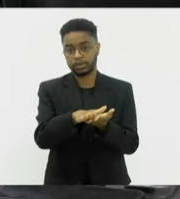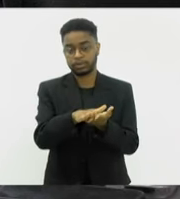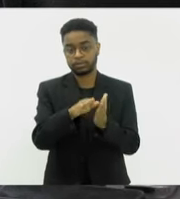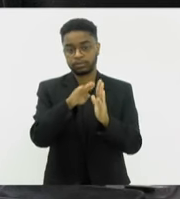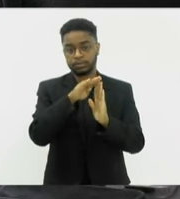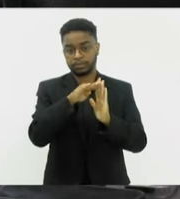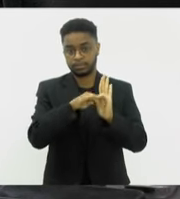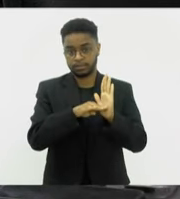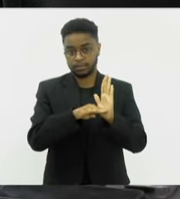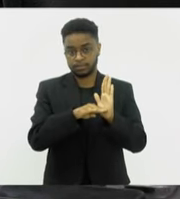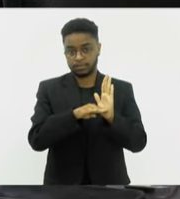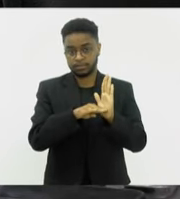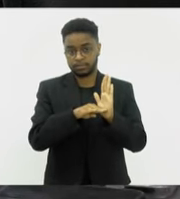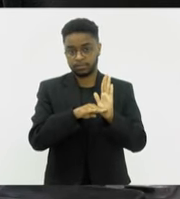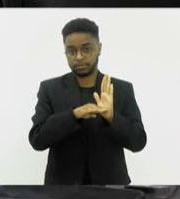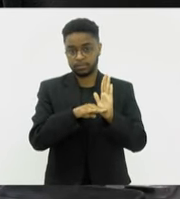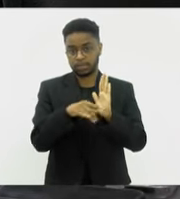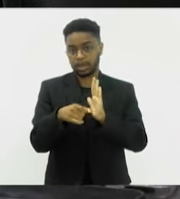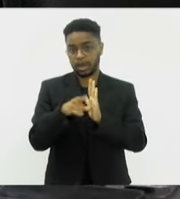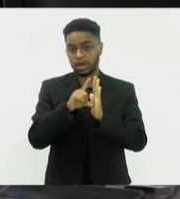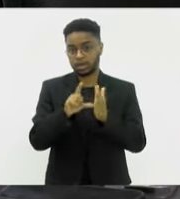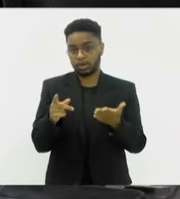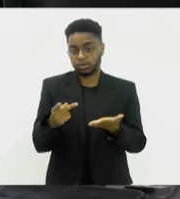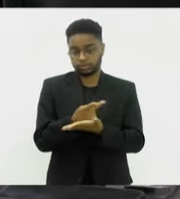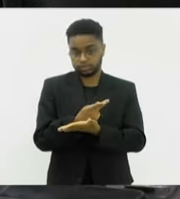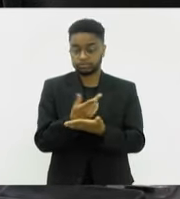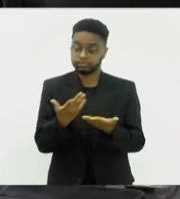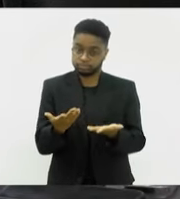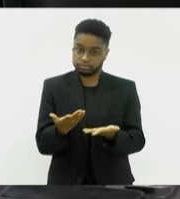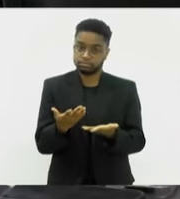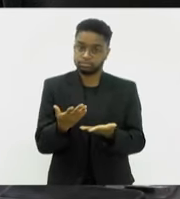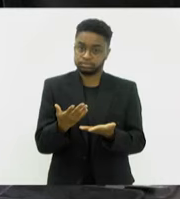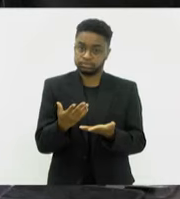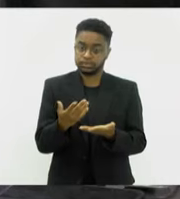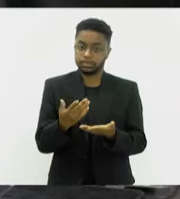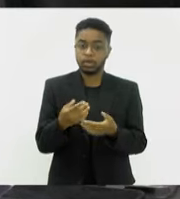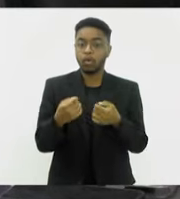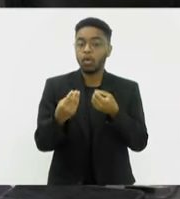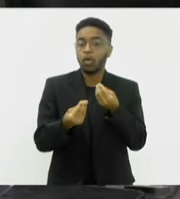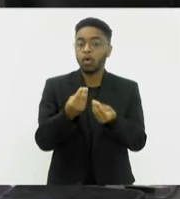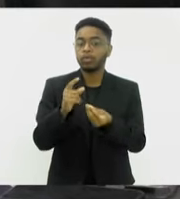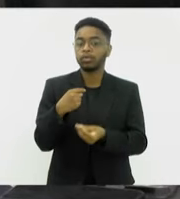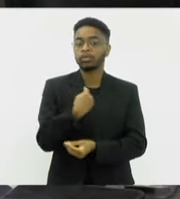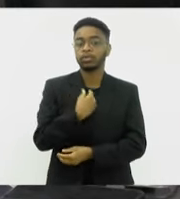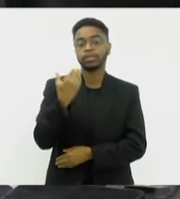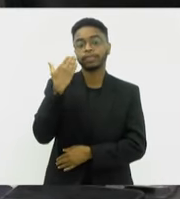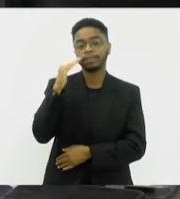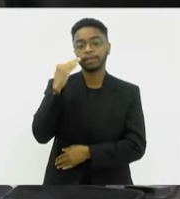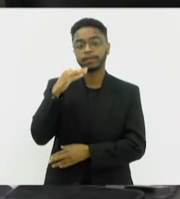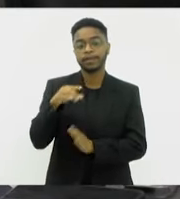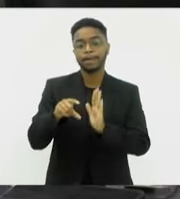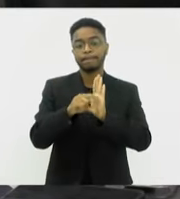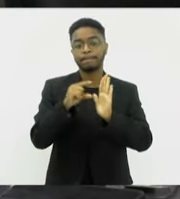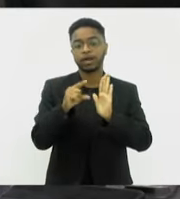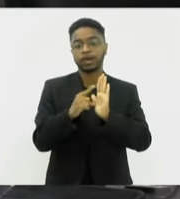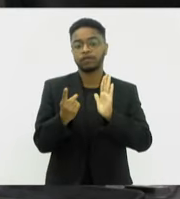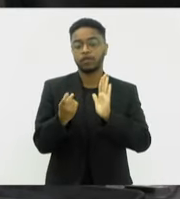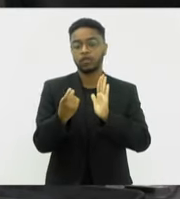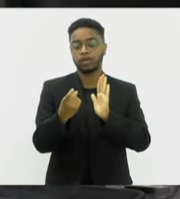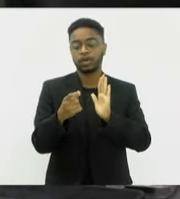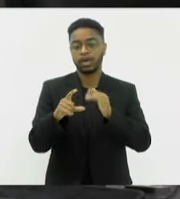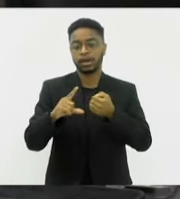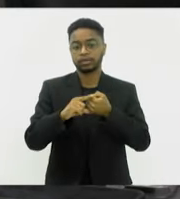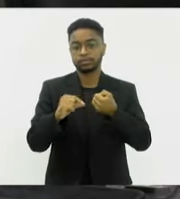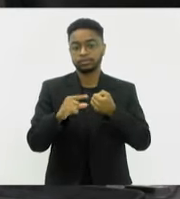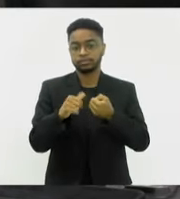pauta antes da pauta acontecer. Esse é o cerne da questão, é como interpretarmos o parágrafo único do artigo